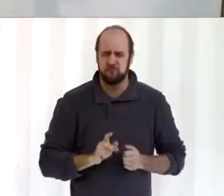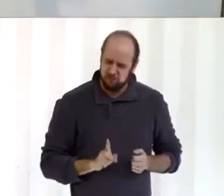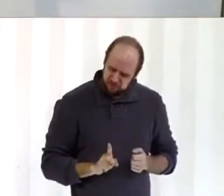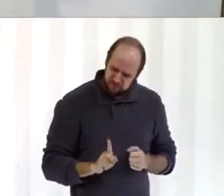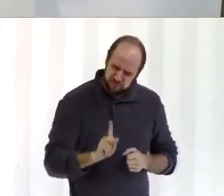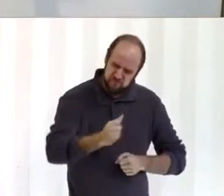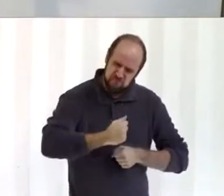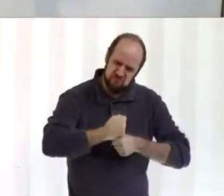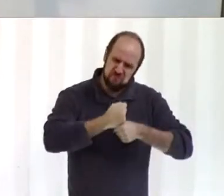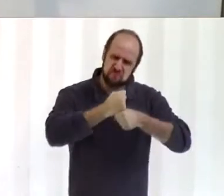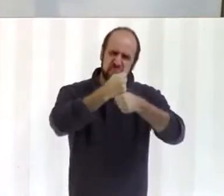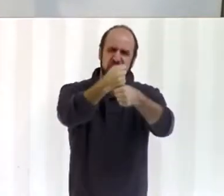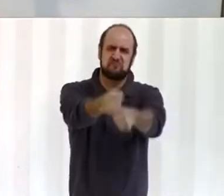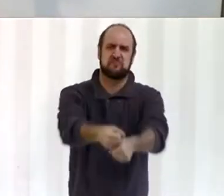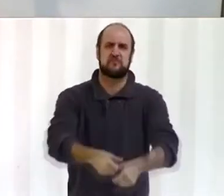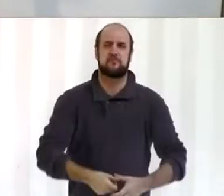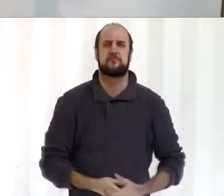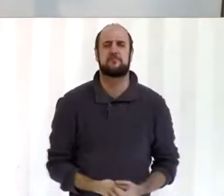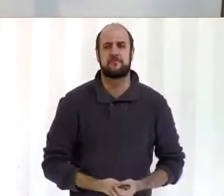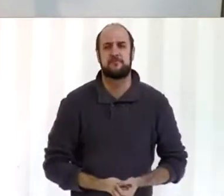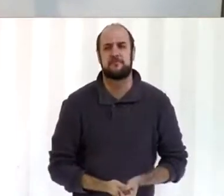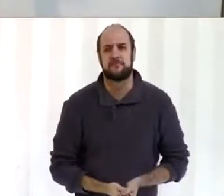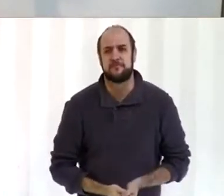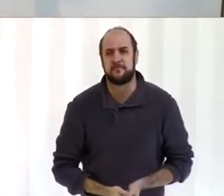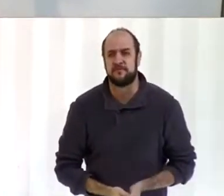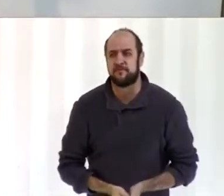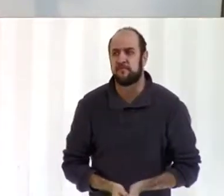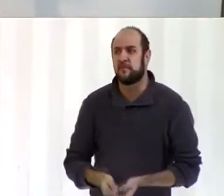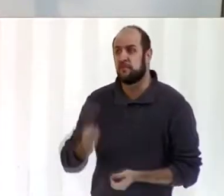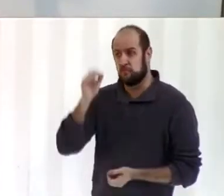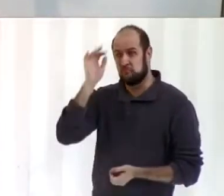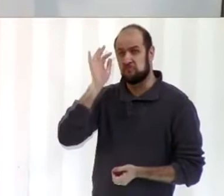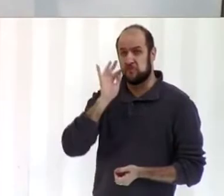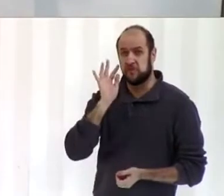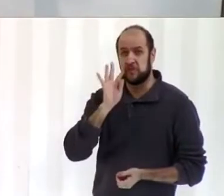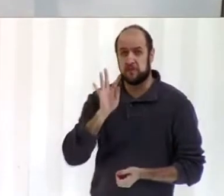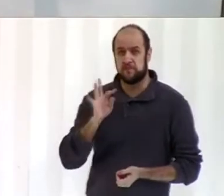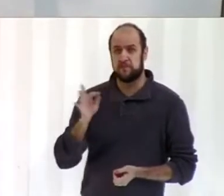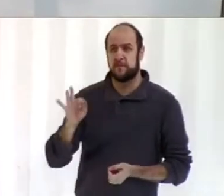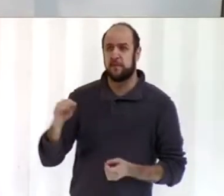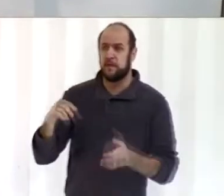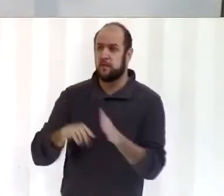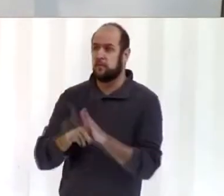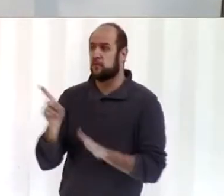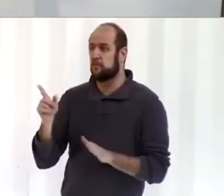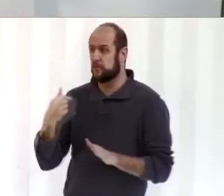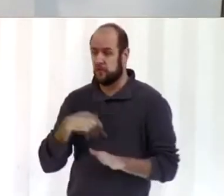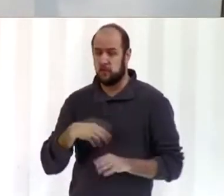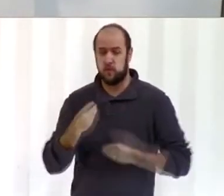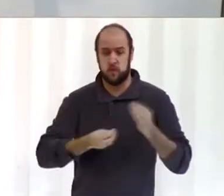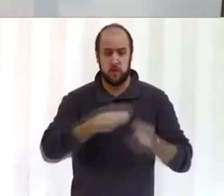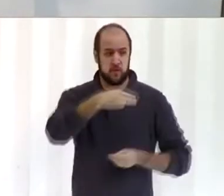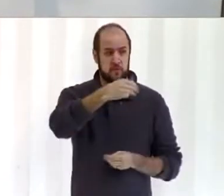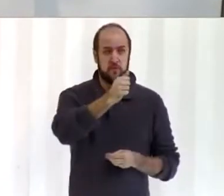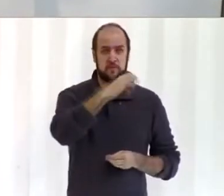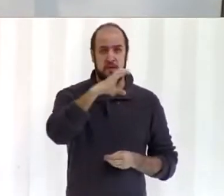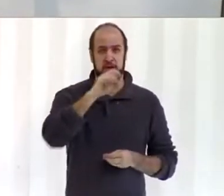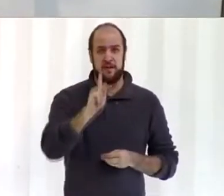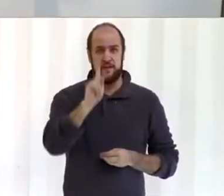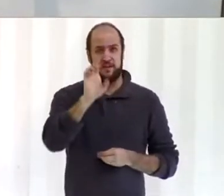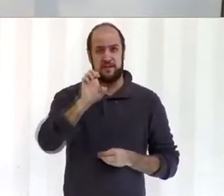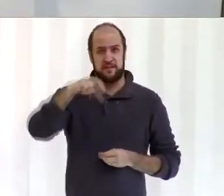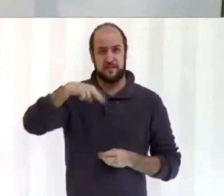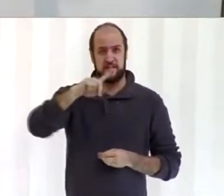É interessante, reverendo Sérgio inclusive me perguntou hoje como está o Mackenzie. Eu trabalho como